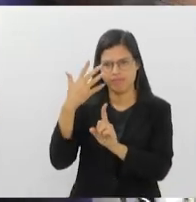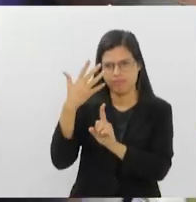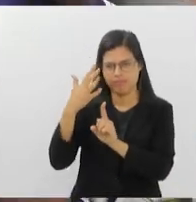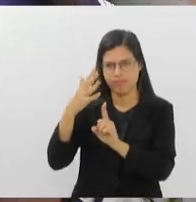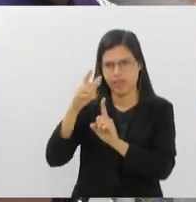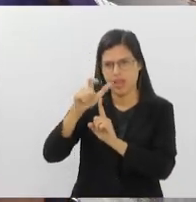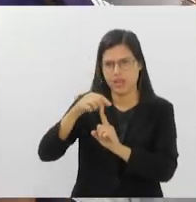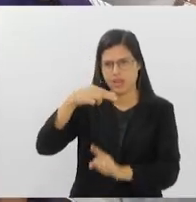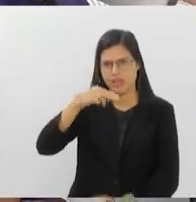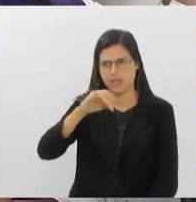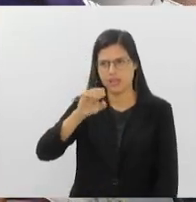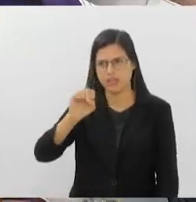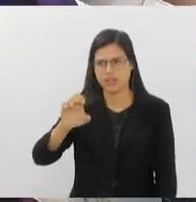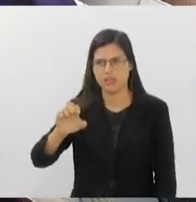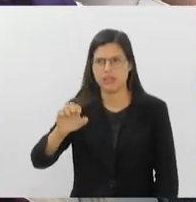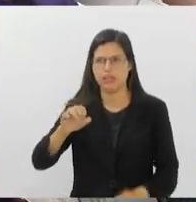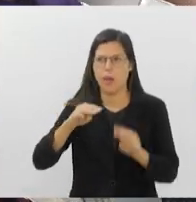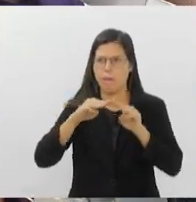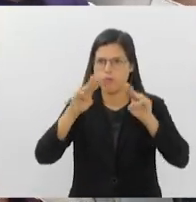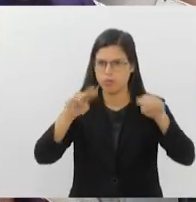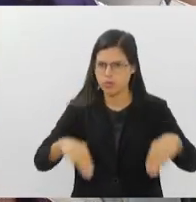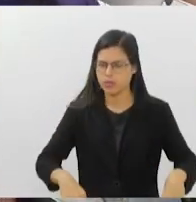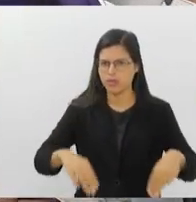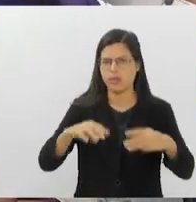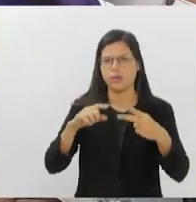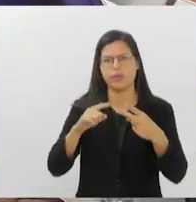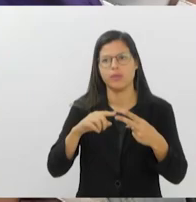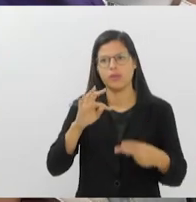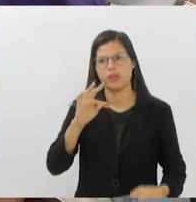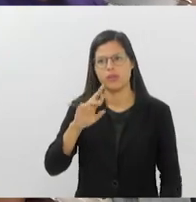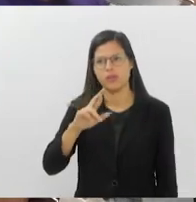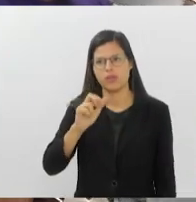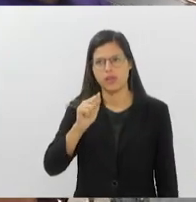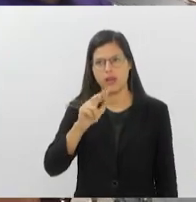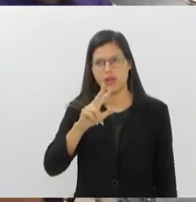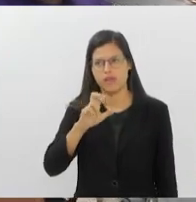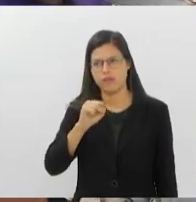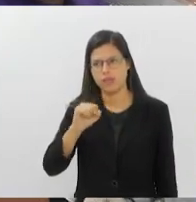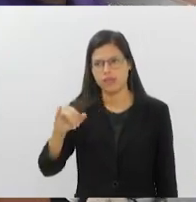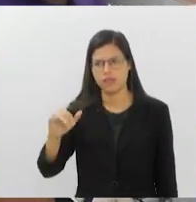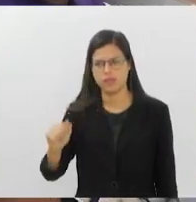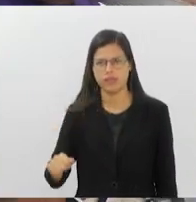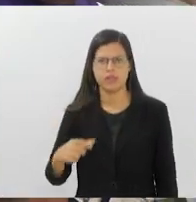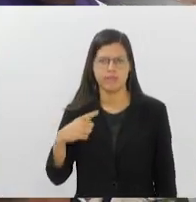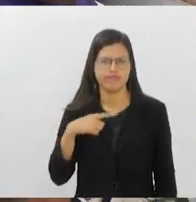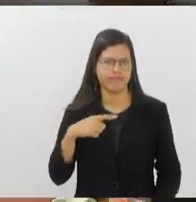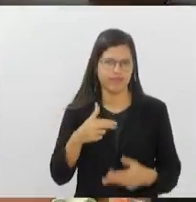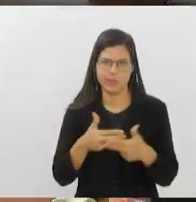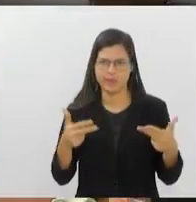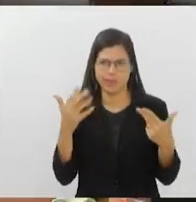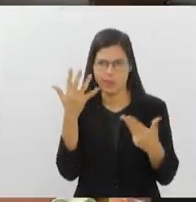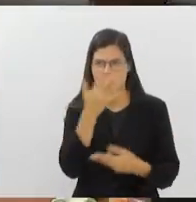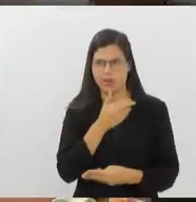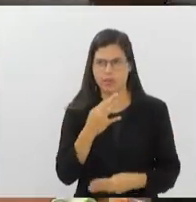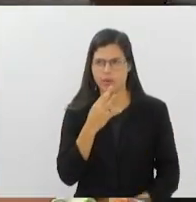galera lá do Instituto Museu Travessia. A galera lá que tem muita coisa rolando bonita lá para conhecer.